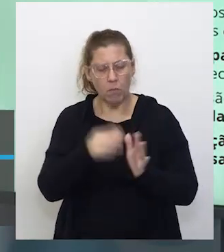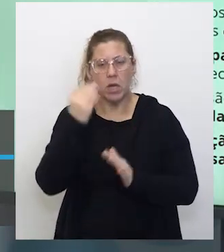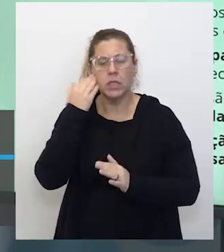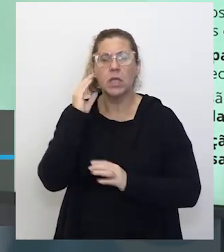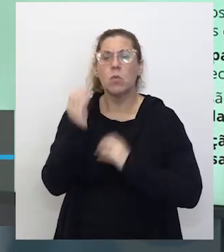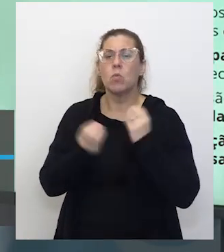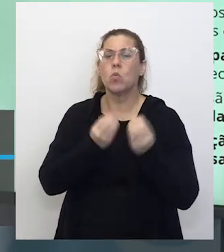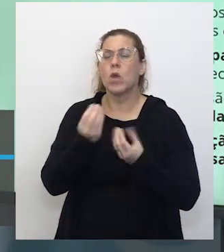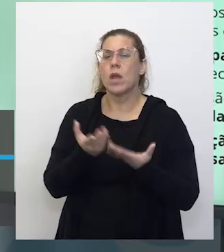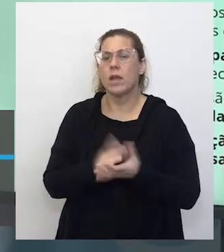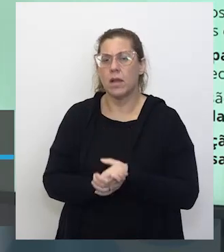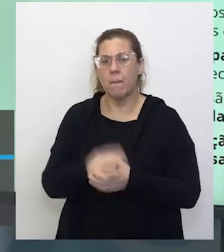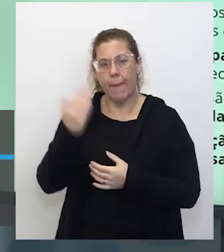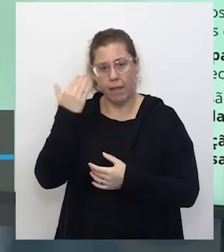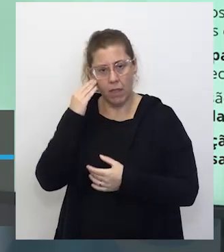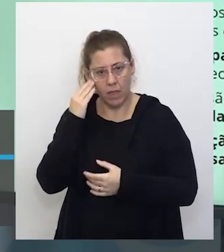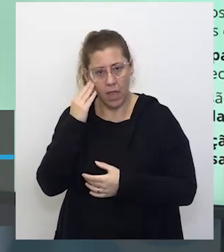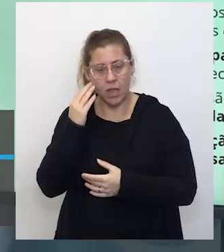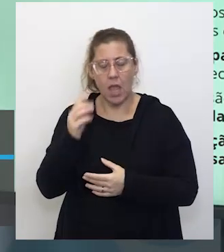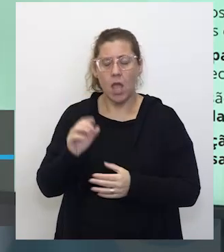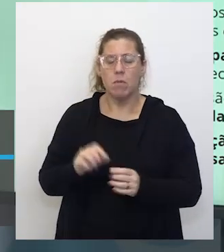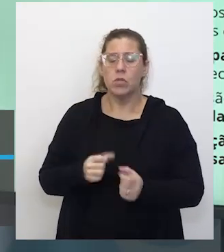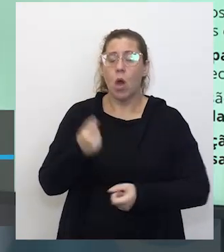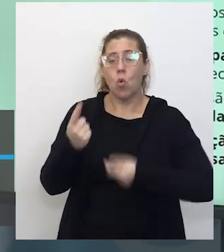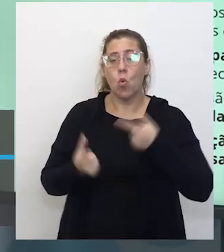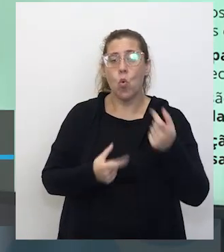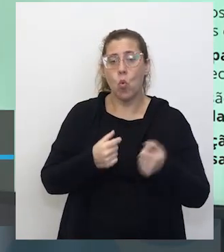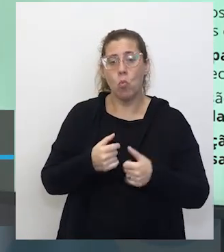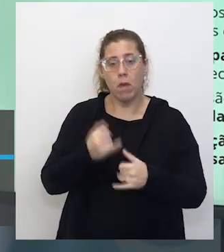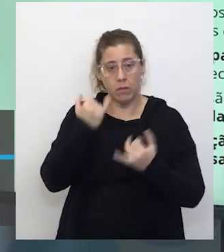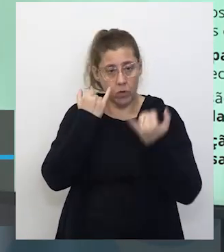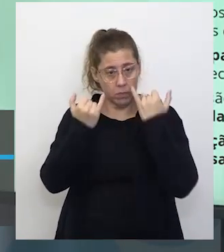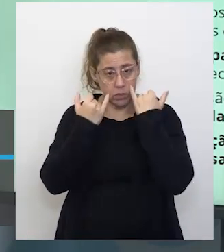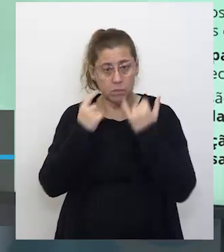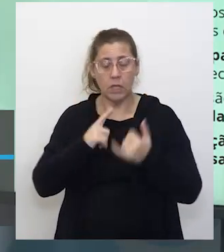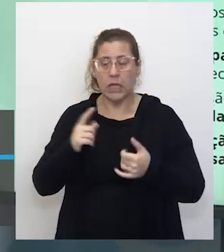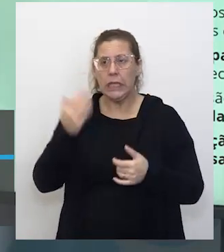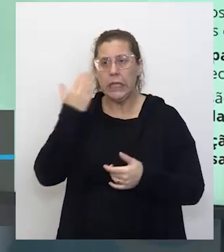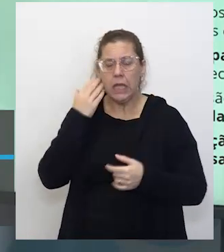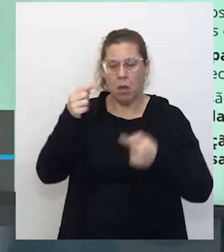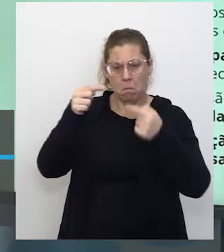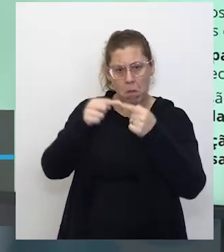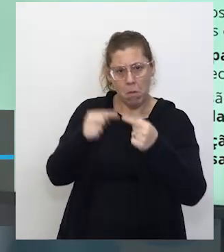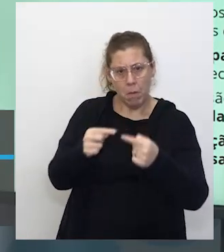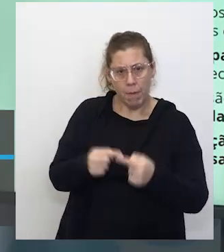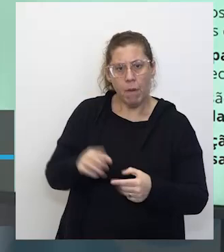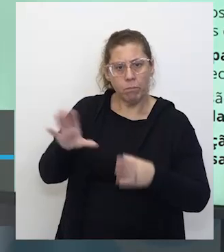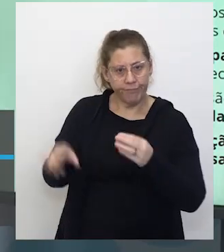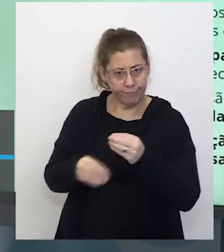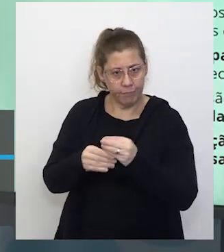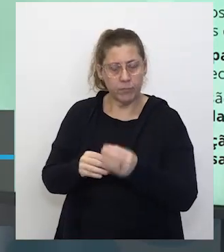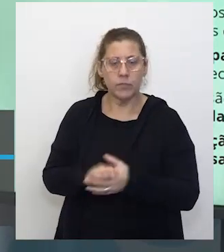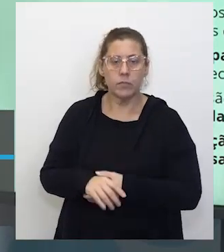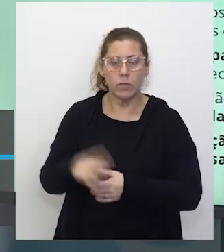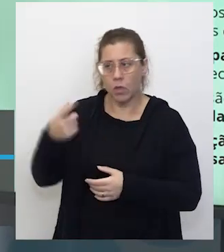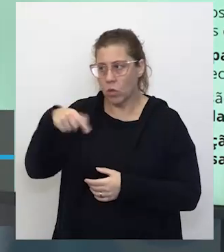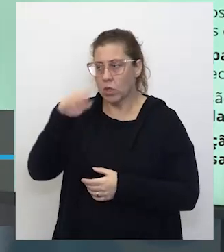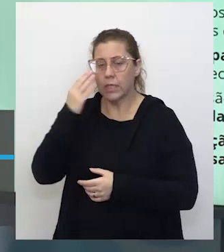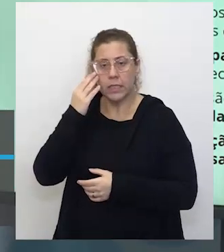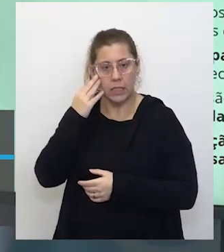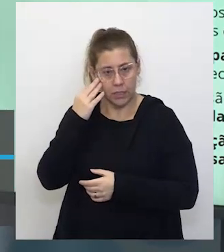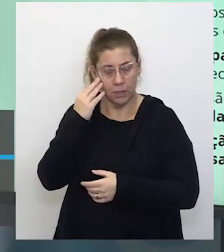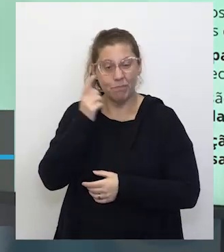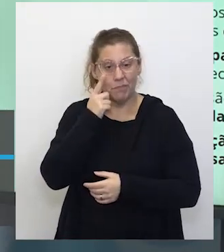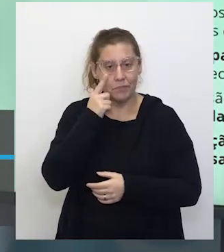que para entendermos determinadas mensagens, nós precisamos entender os contextos que elas estão inseridas. E para nós entendermos